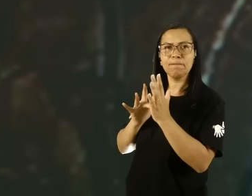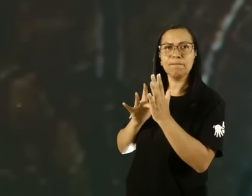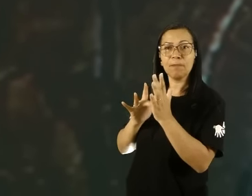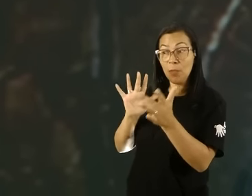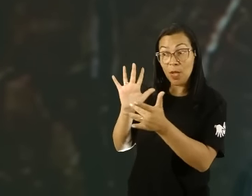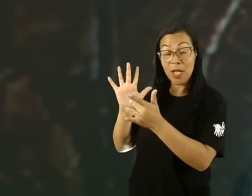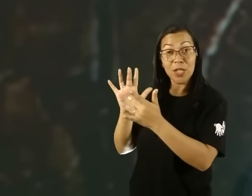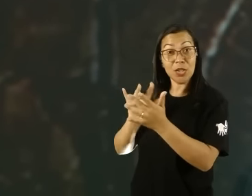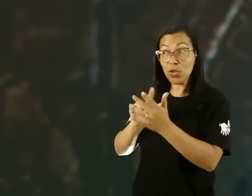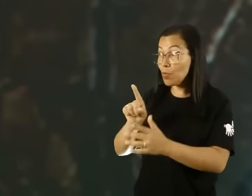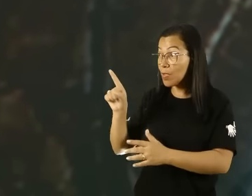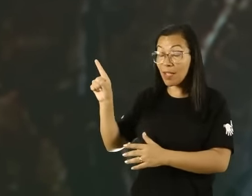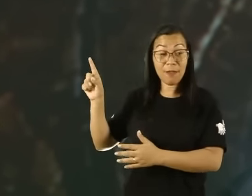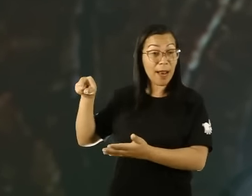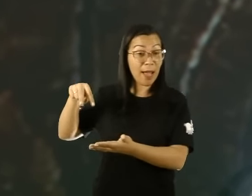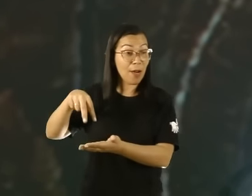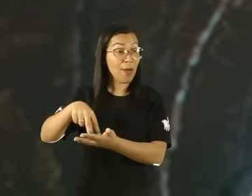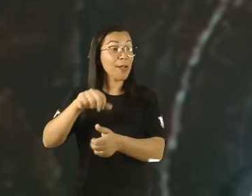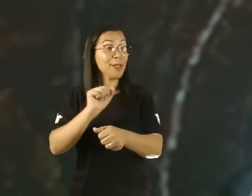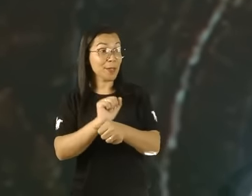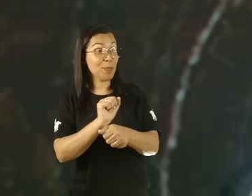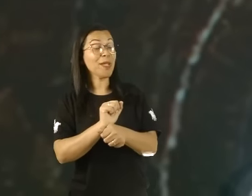Já reencontrou pessoas que você deu mancada com elas?